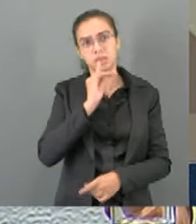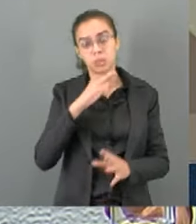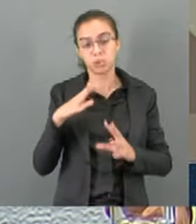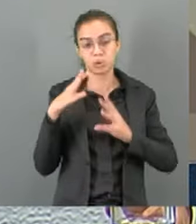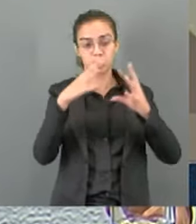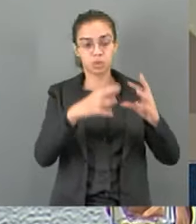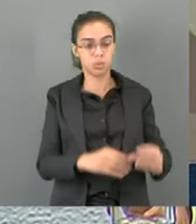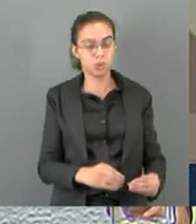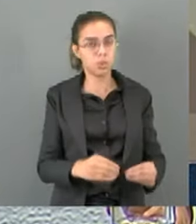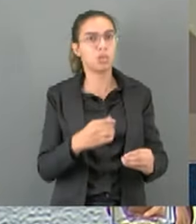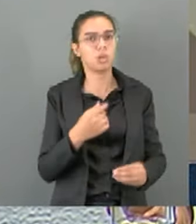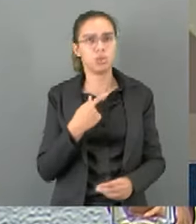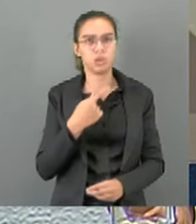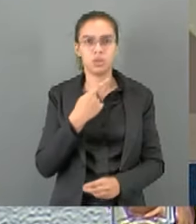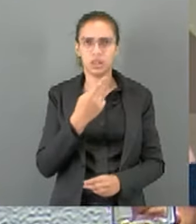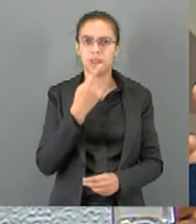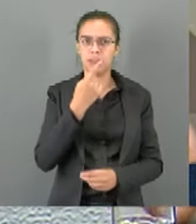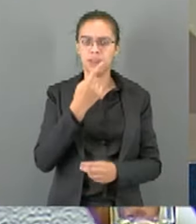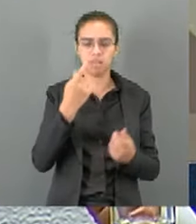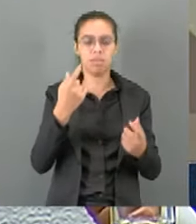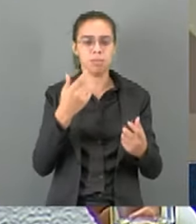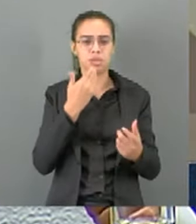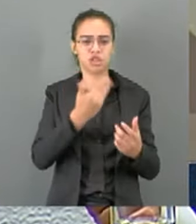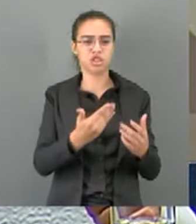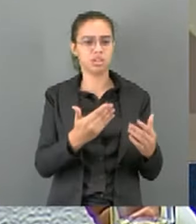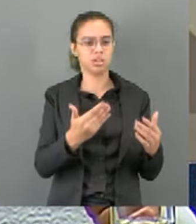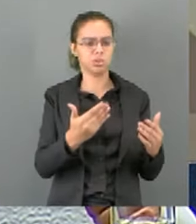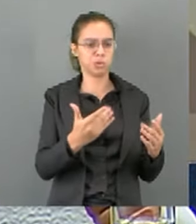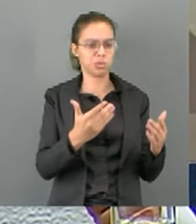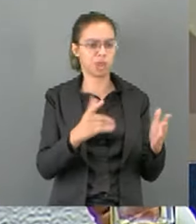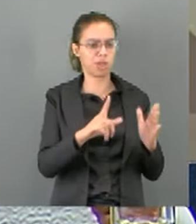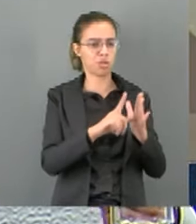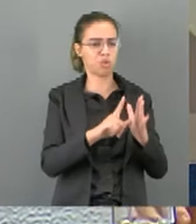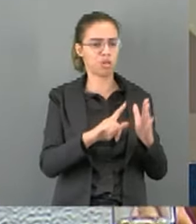que eu demandei às casas de apostas, eu fui prontamente